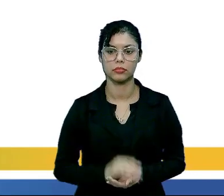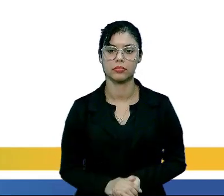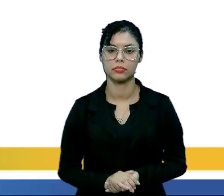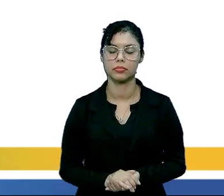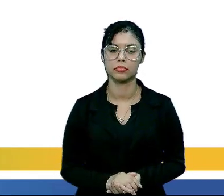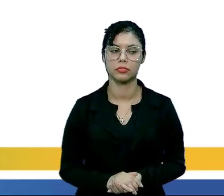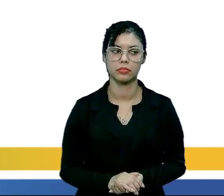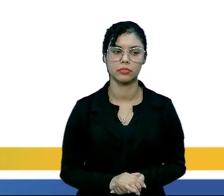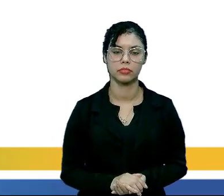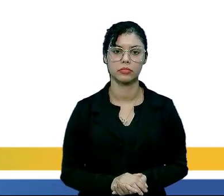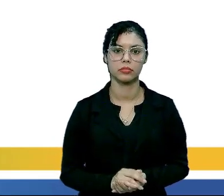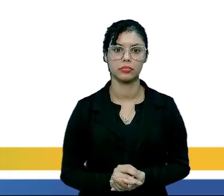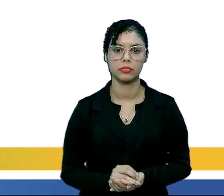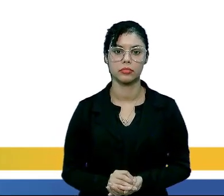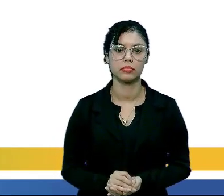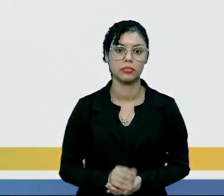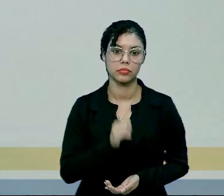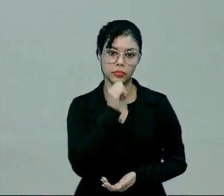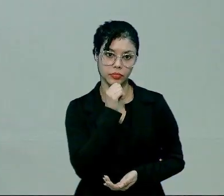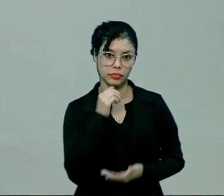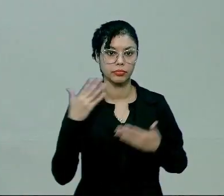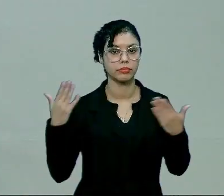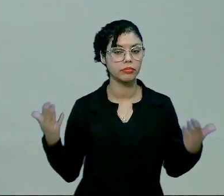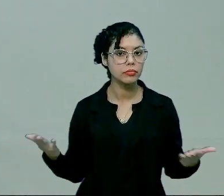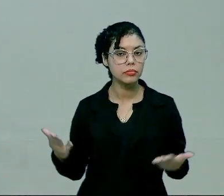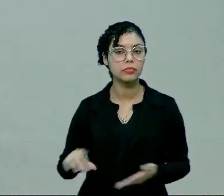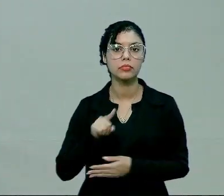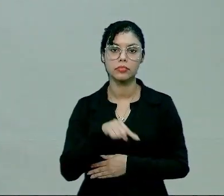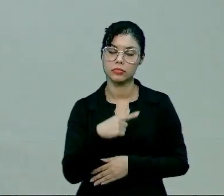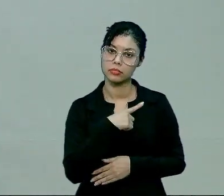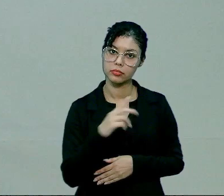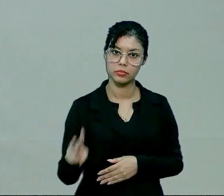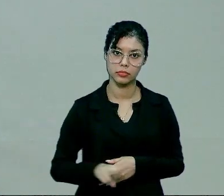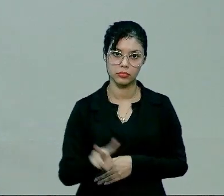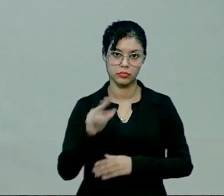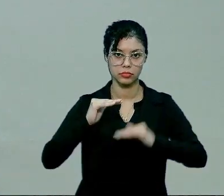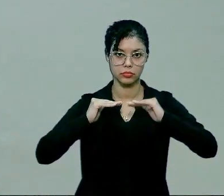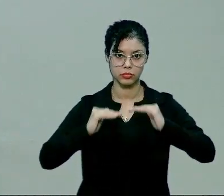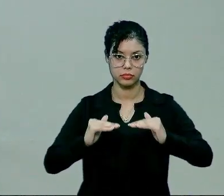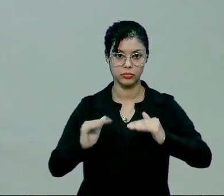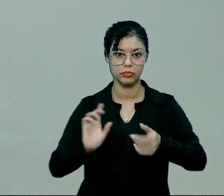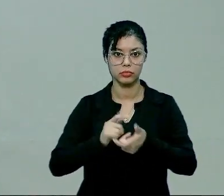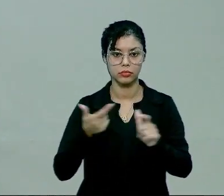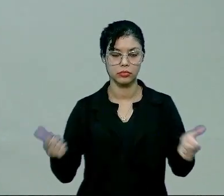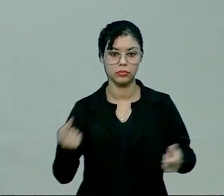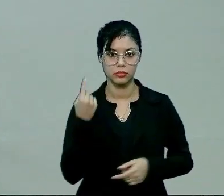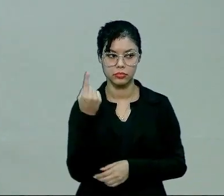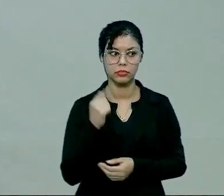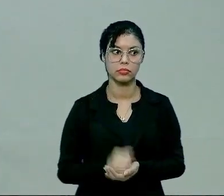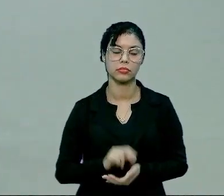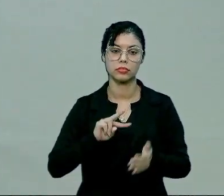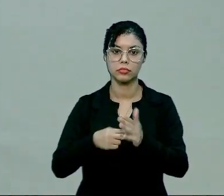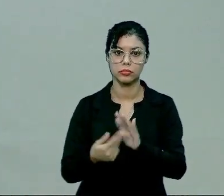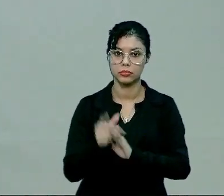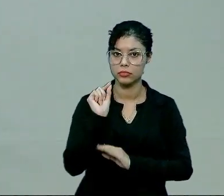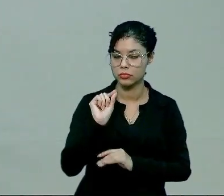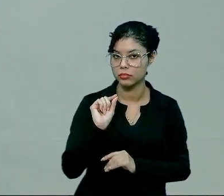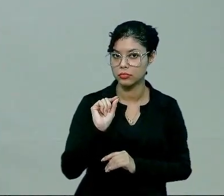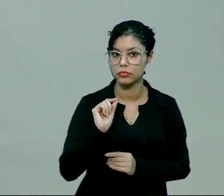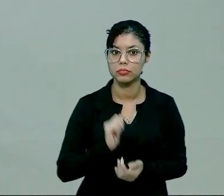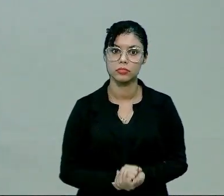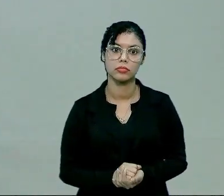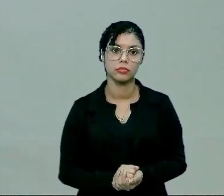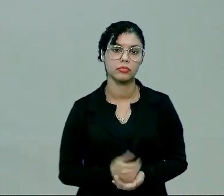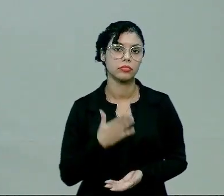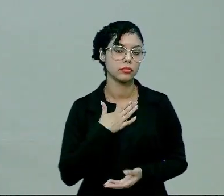D, 16,2. Logo, pessoal, eu tenho um valor da constante de equilíbrio muito maior que 1. Isso significa